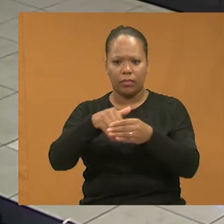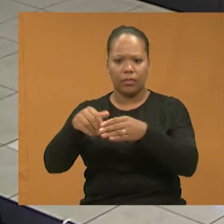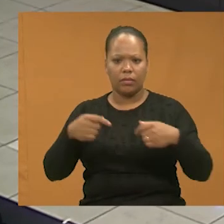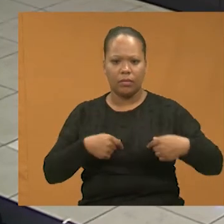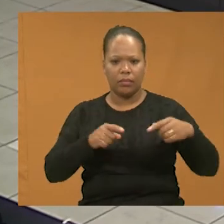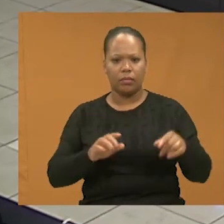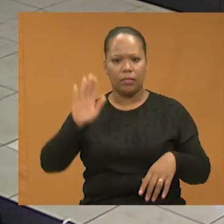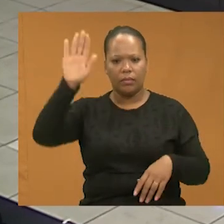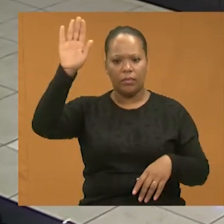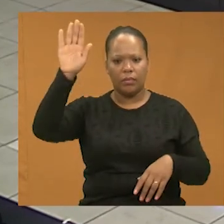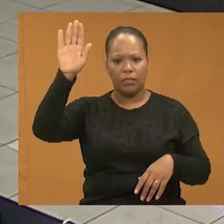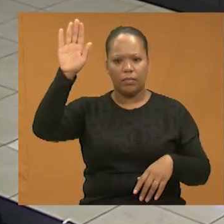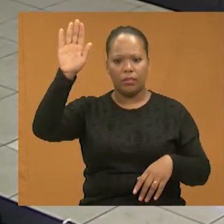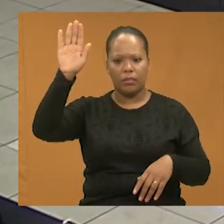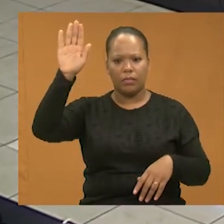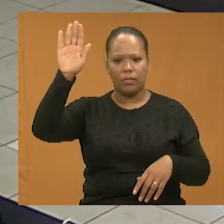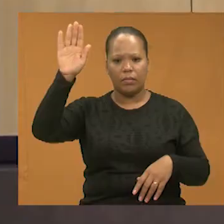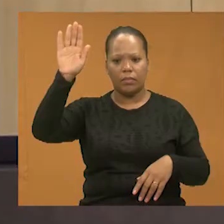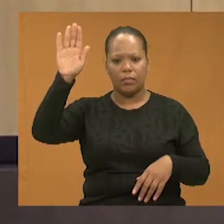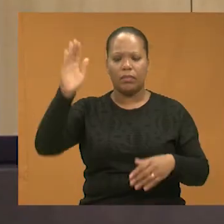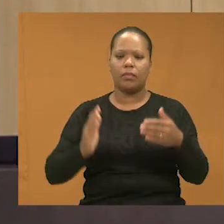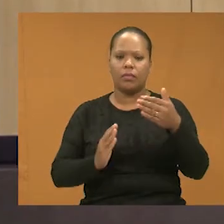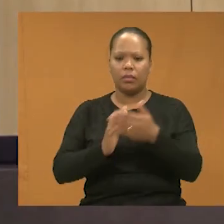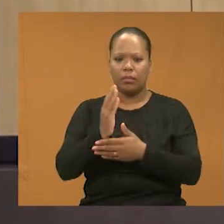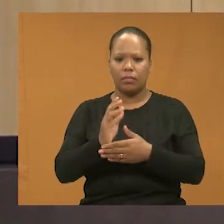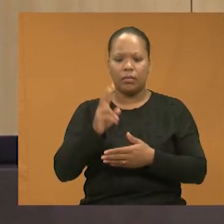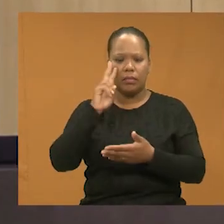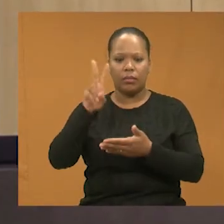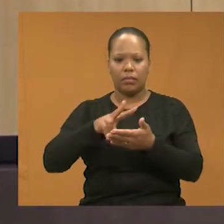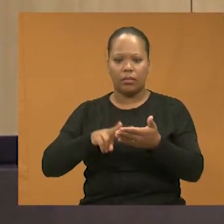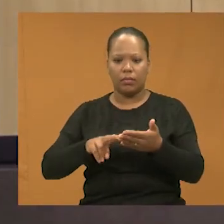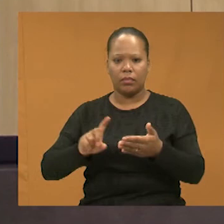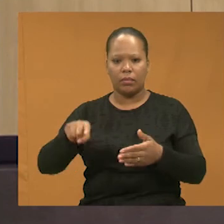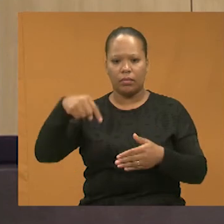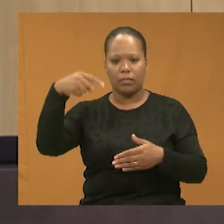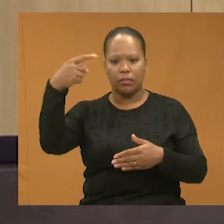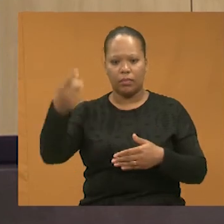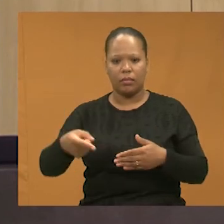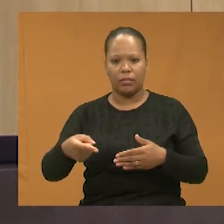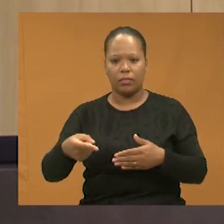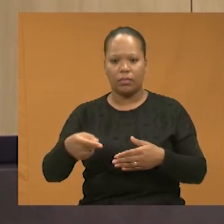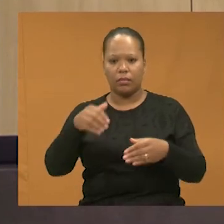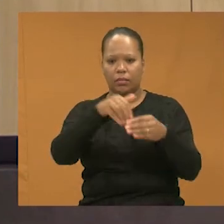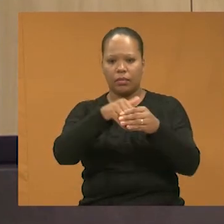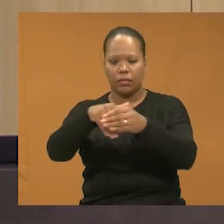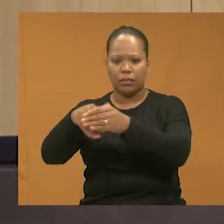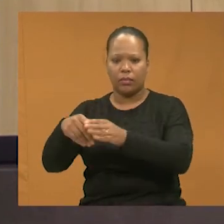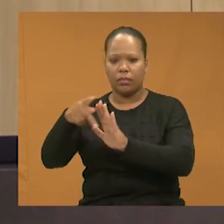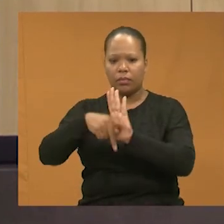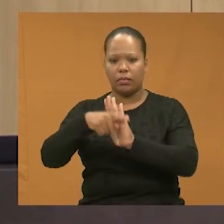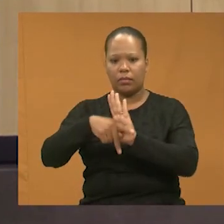vereadores contrários se manifestem levantando o braço. Então, aprovado. Faremos a leitura após a votação dos projetos,